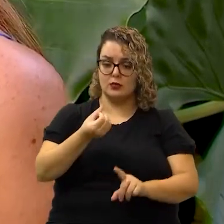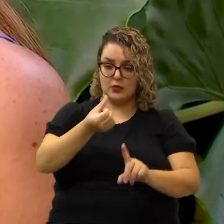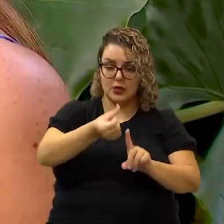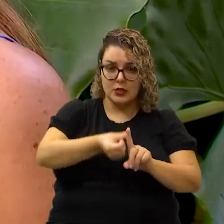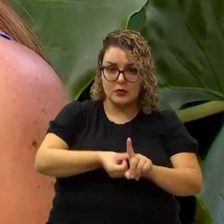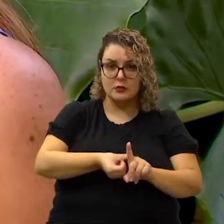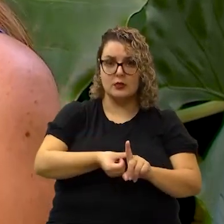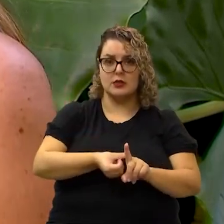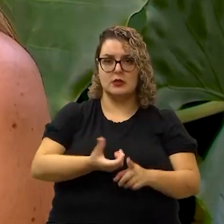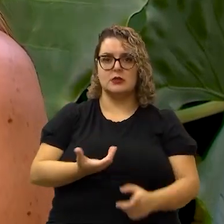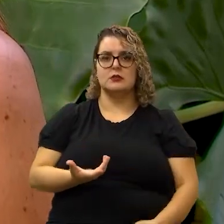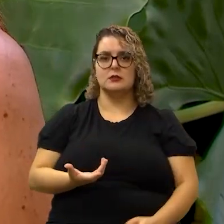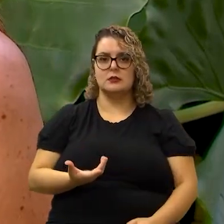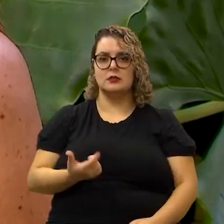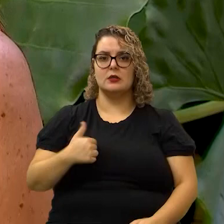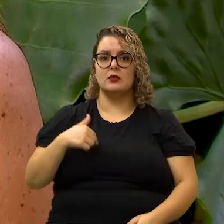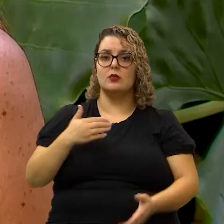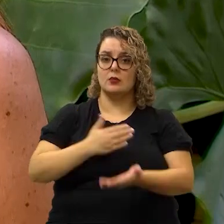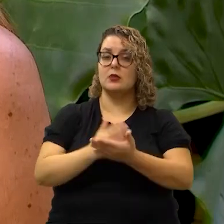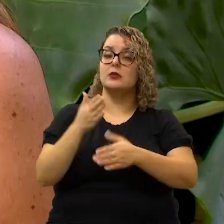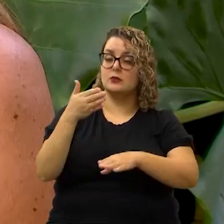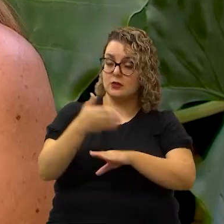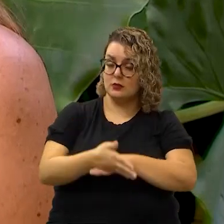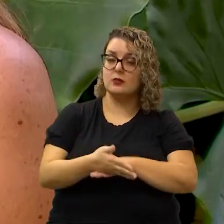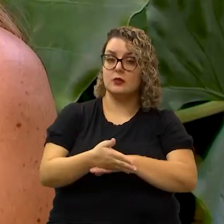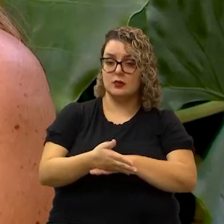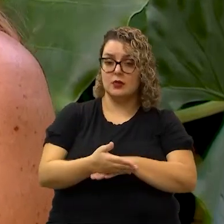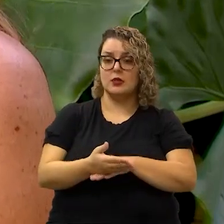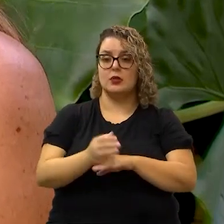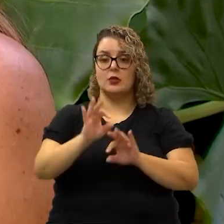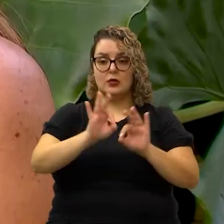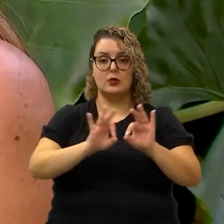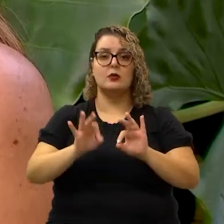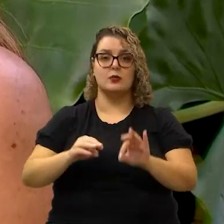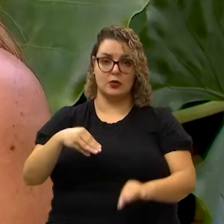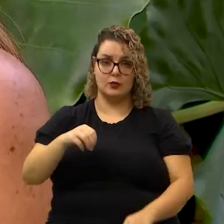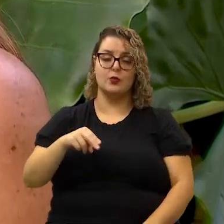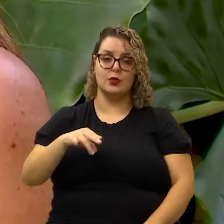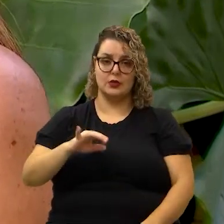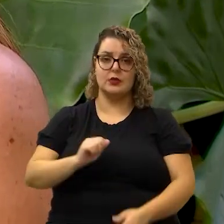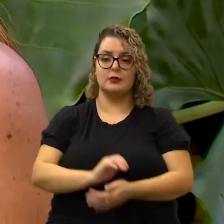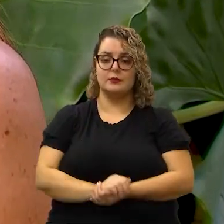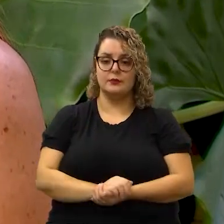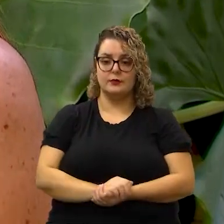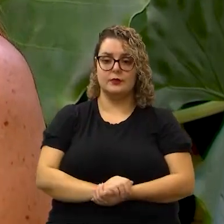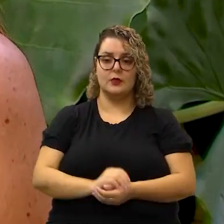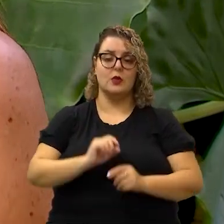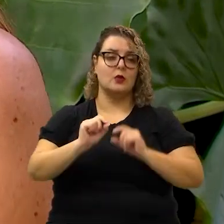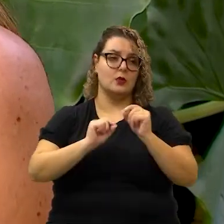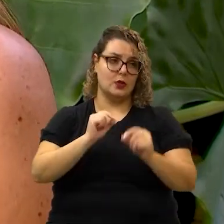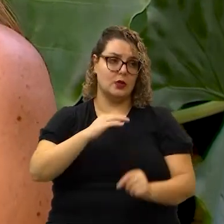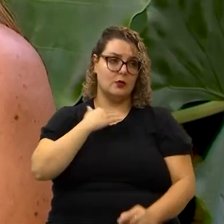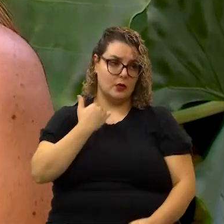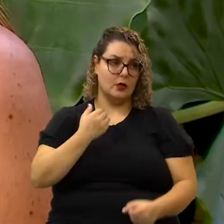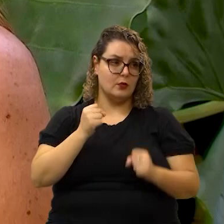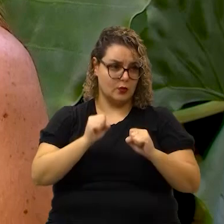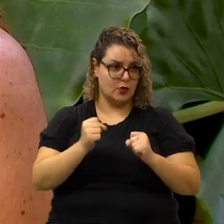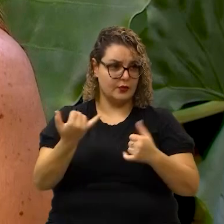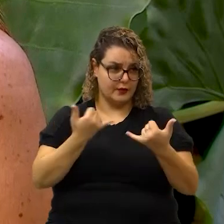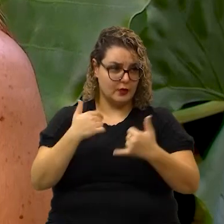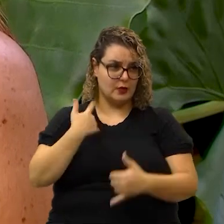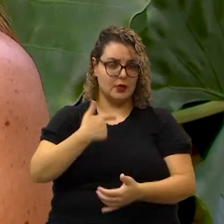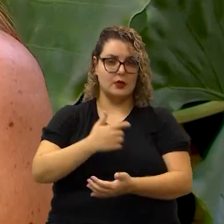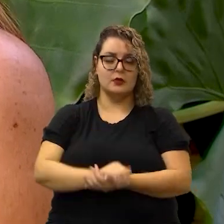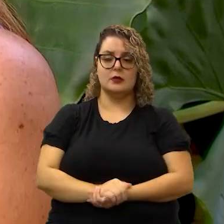completou uns 10 meses que ele faleceu, eu comecei a frequentar o projeto da Mônica. Do que ele faleceu?